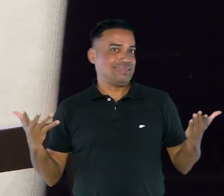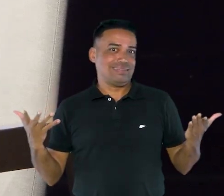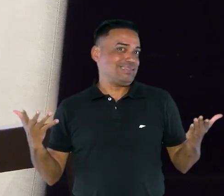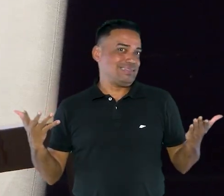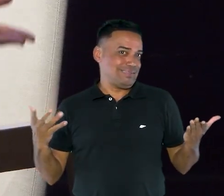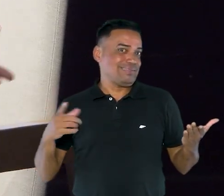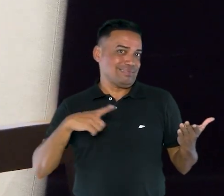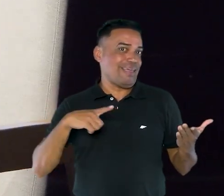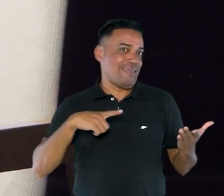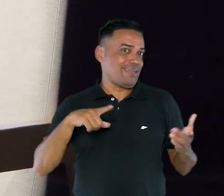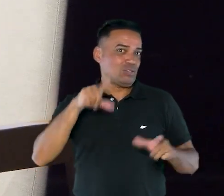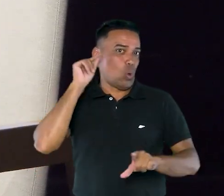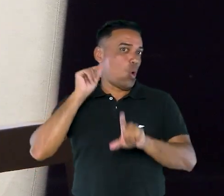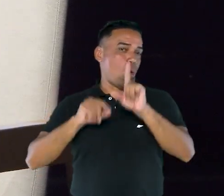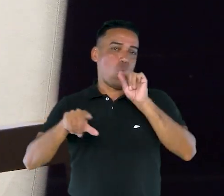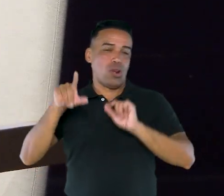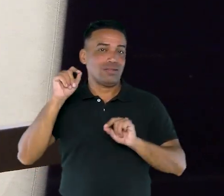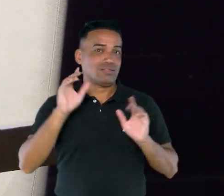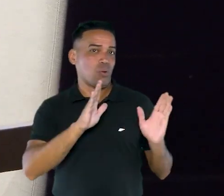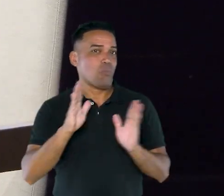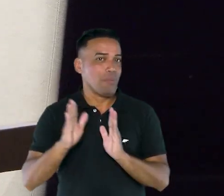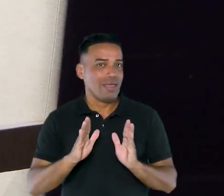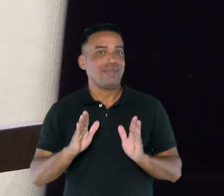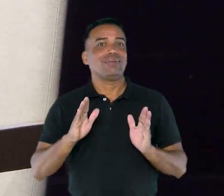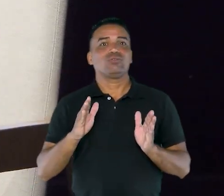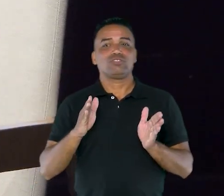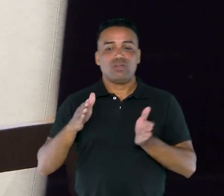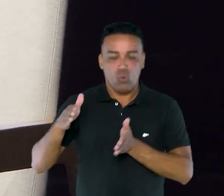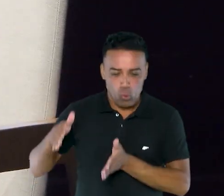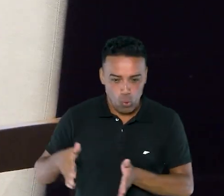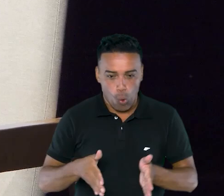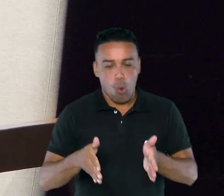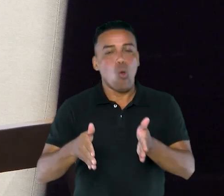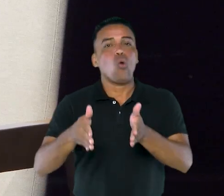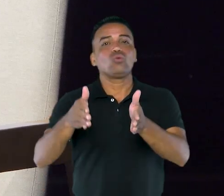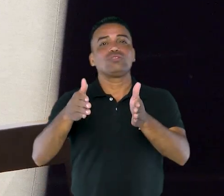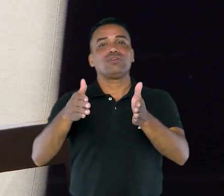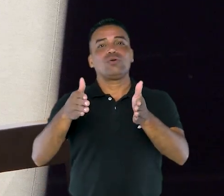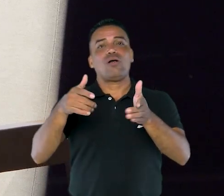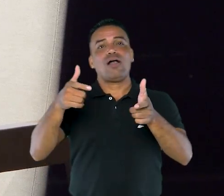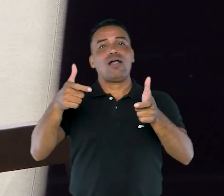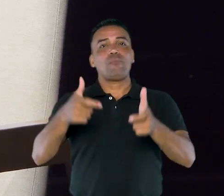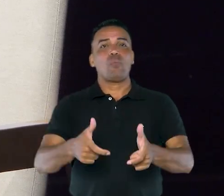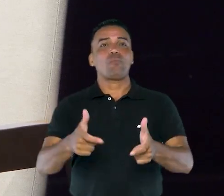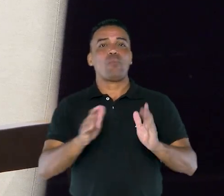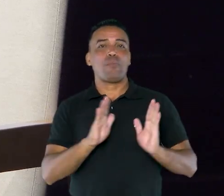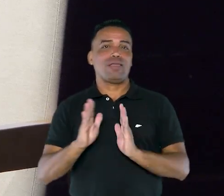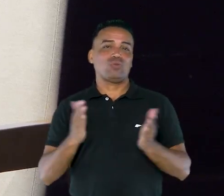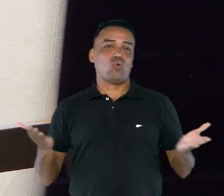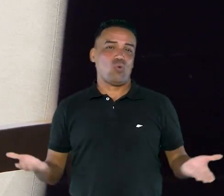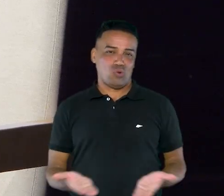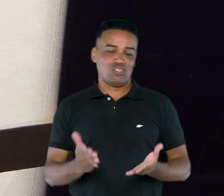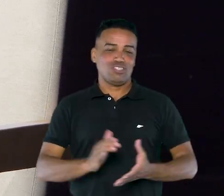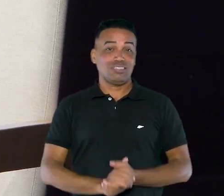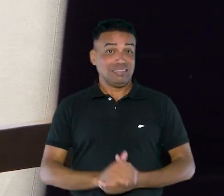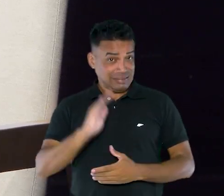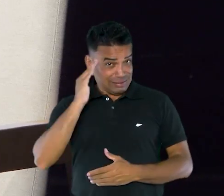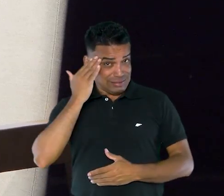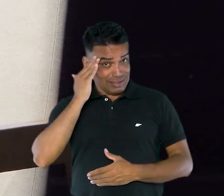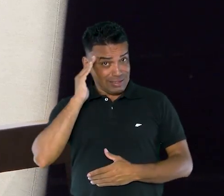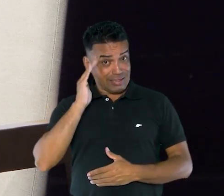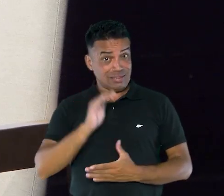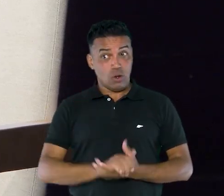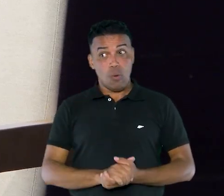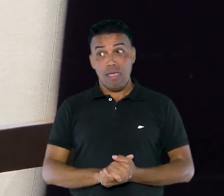aspas, escolhas, porque não são exatamente escolhas, mas momentos que nos conduziram a esse lugar. E se a gente entender que isso não